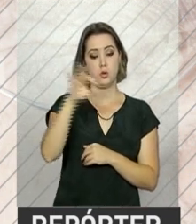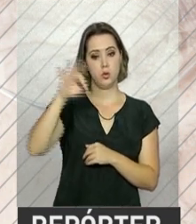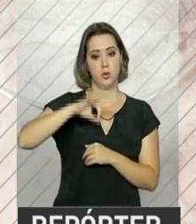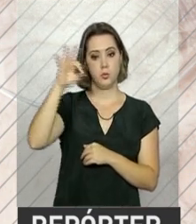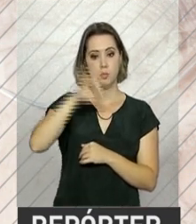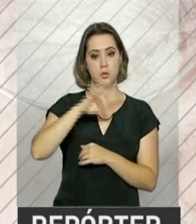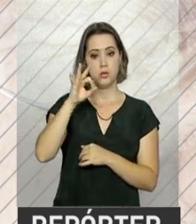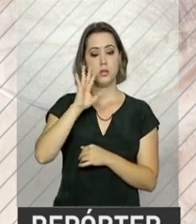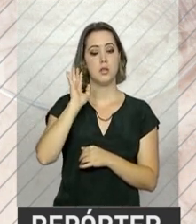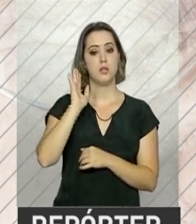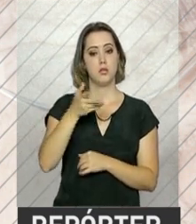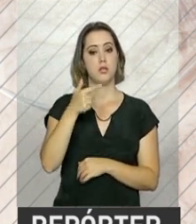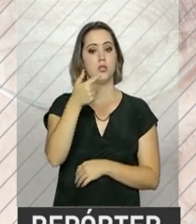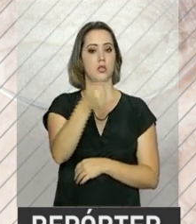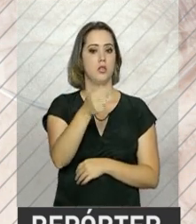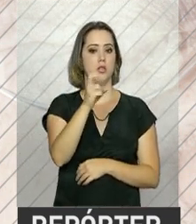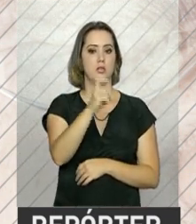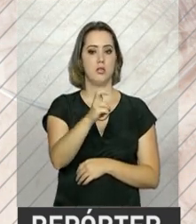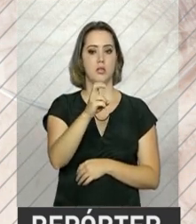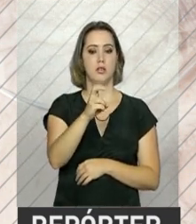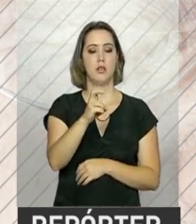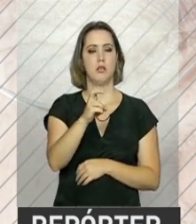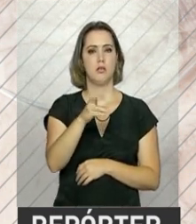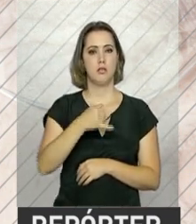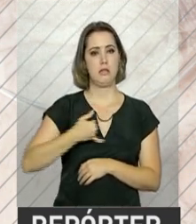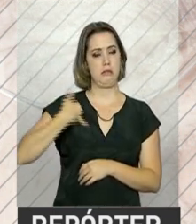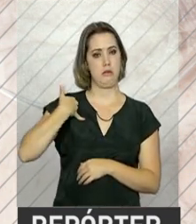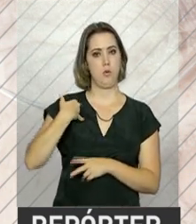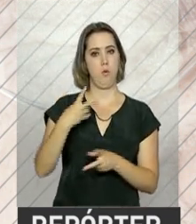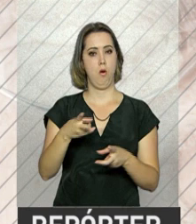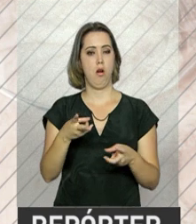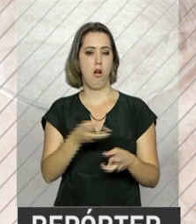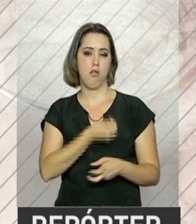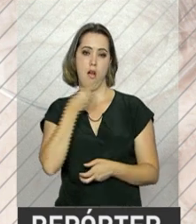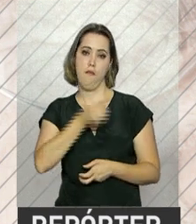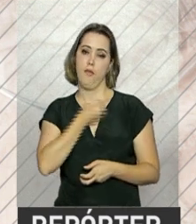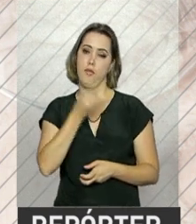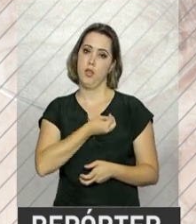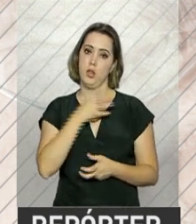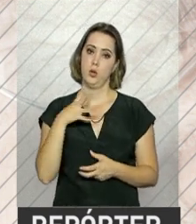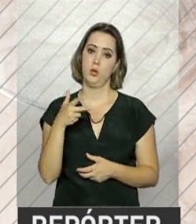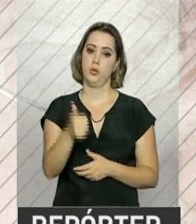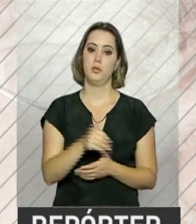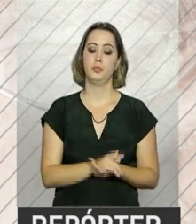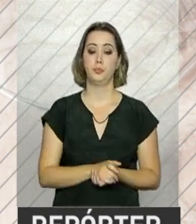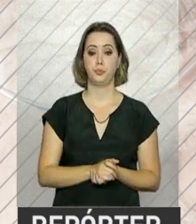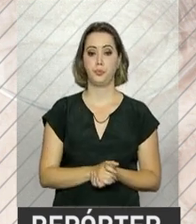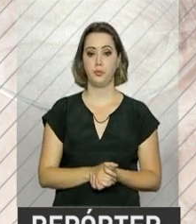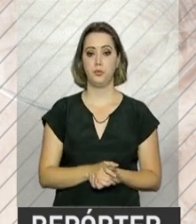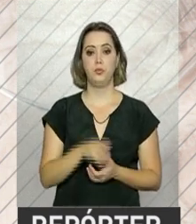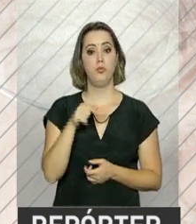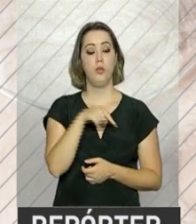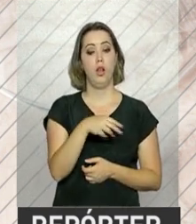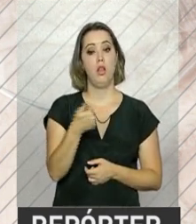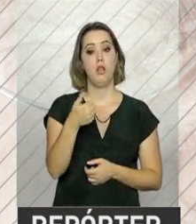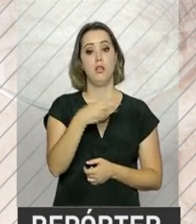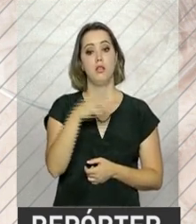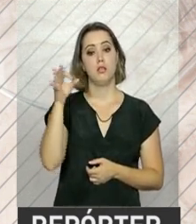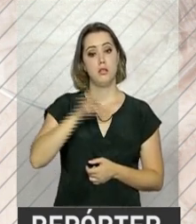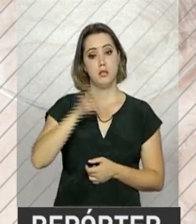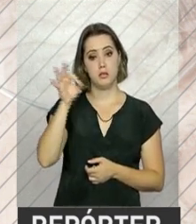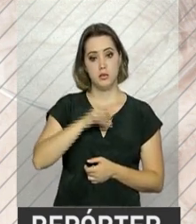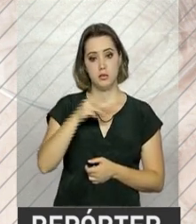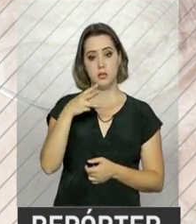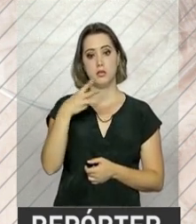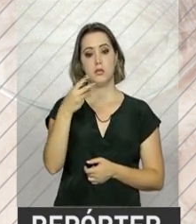vida já atingia os 75 anos para 2030 devemos ter mais de 13% de pessoas nessa idade e